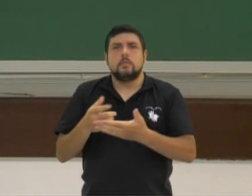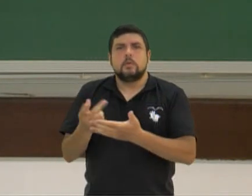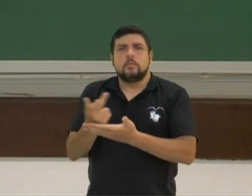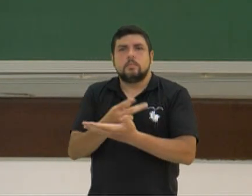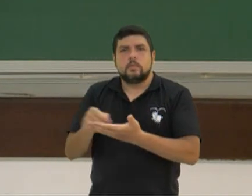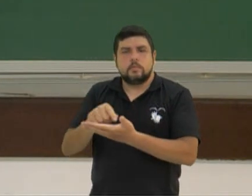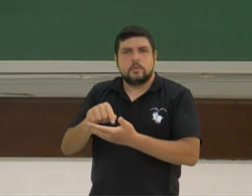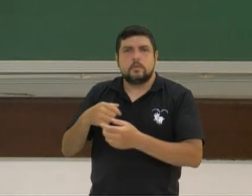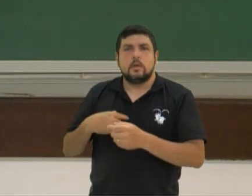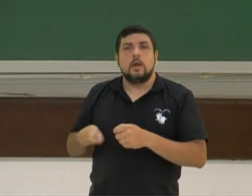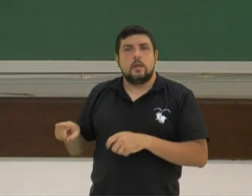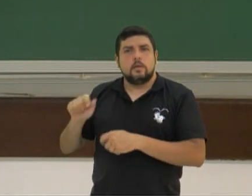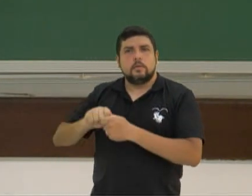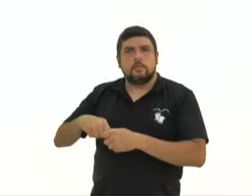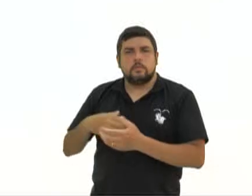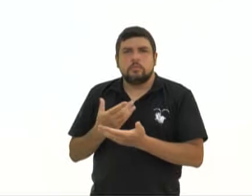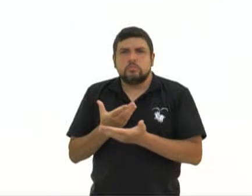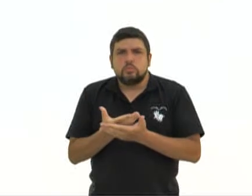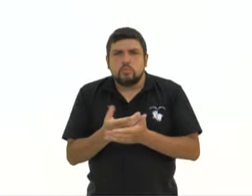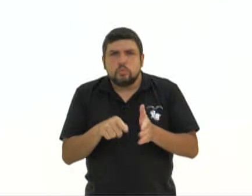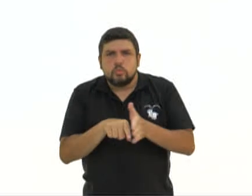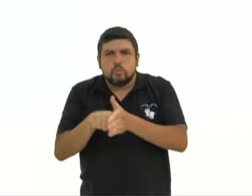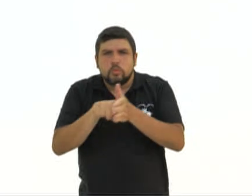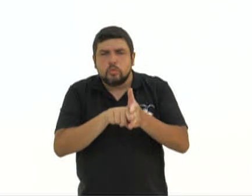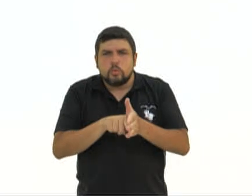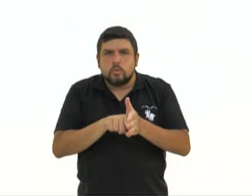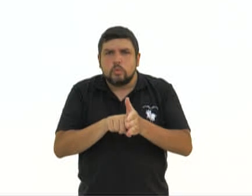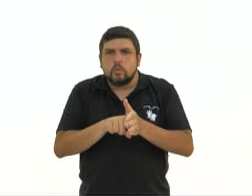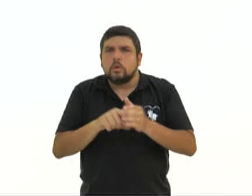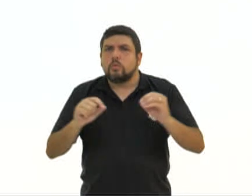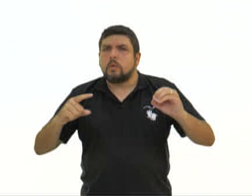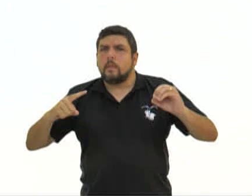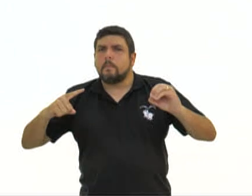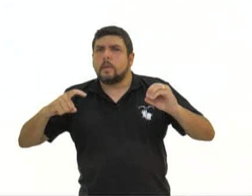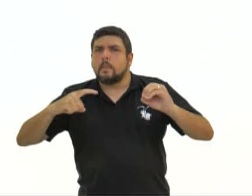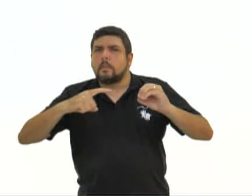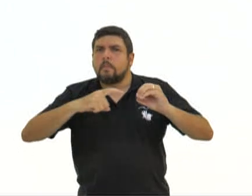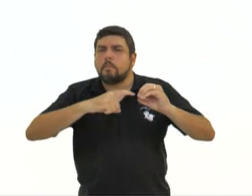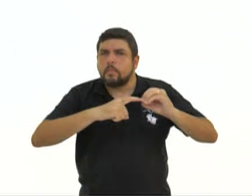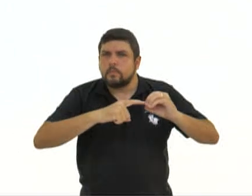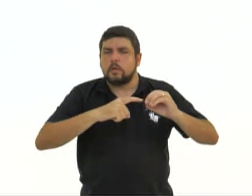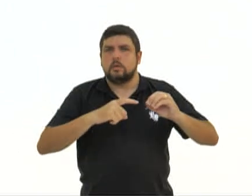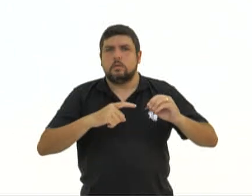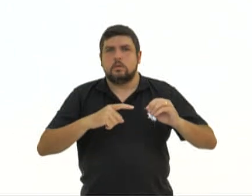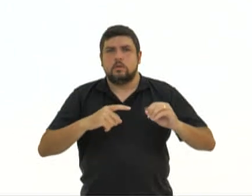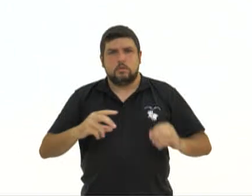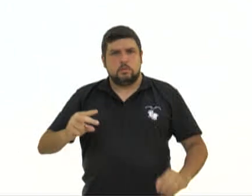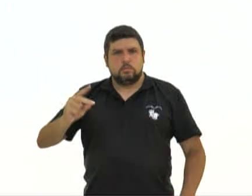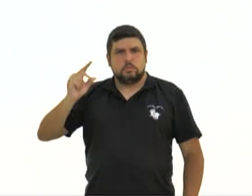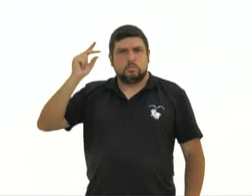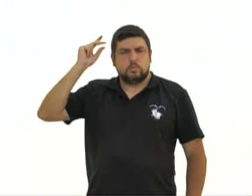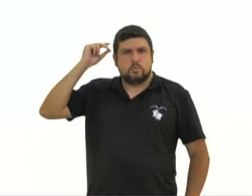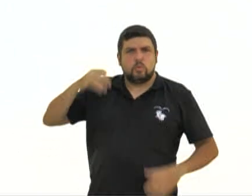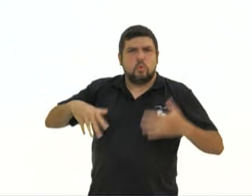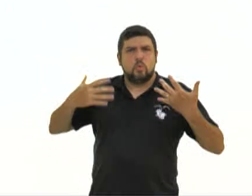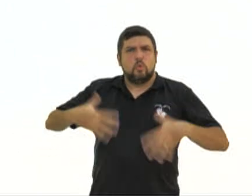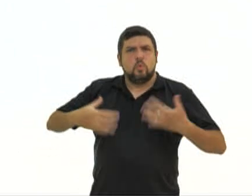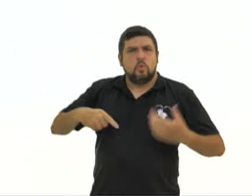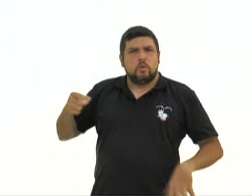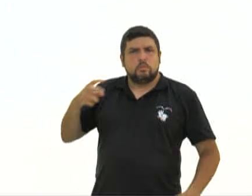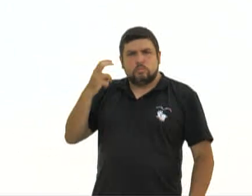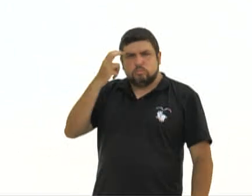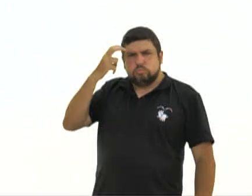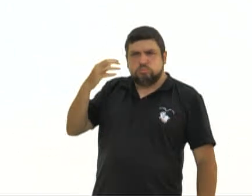fazia estudos sobre embriões. Veja que são estudos muito desenvolvidos para a época, né? Nesses estudos,